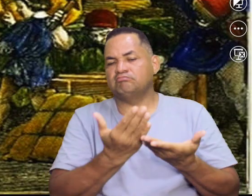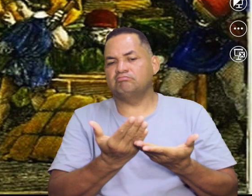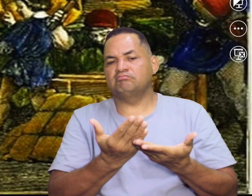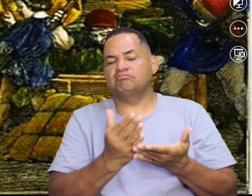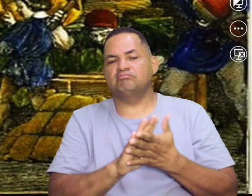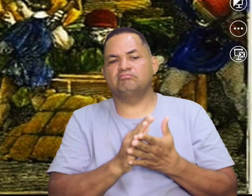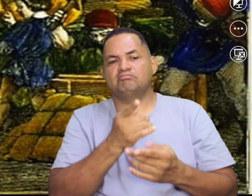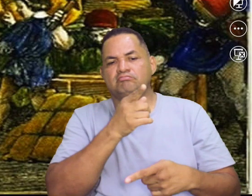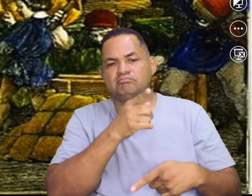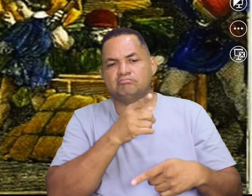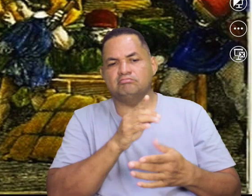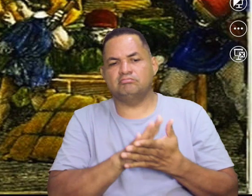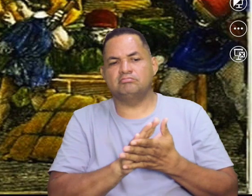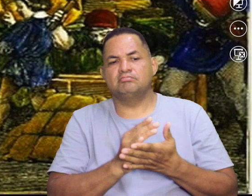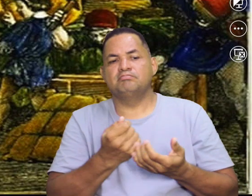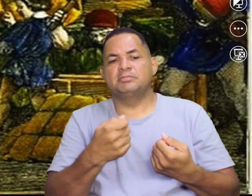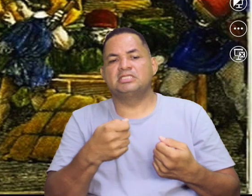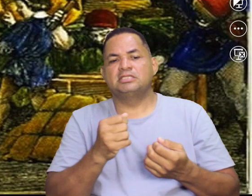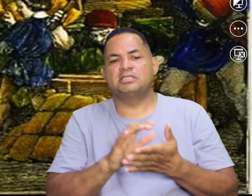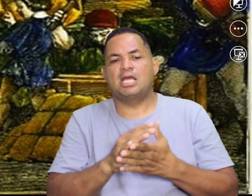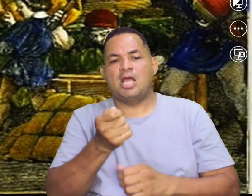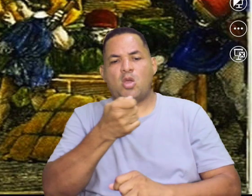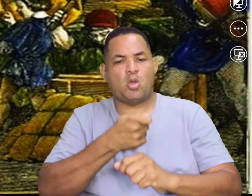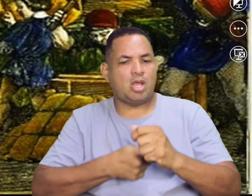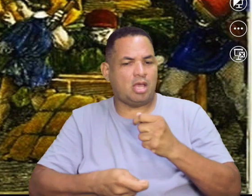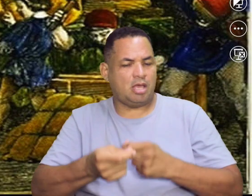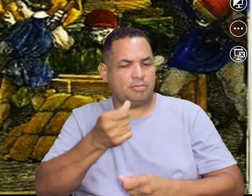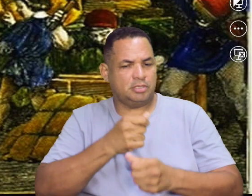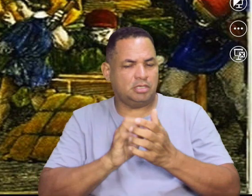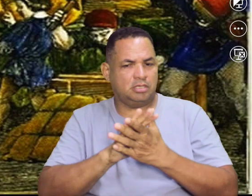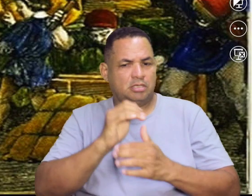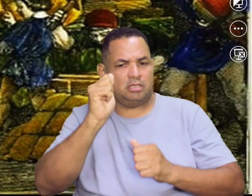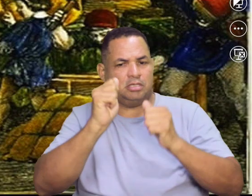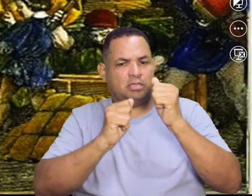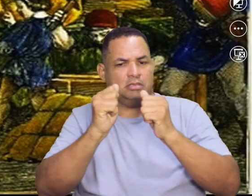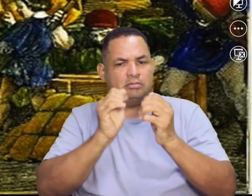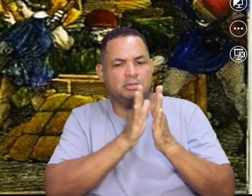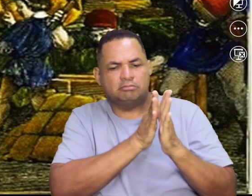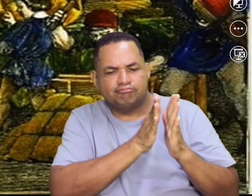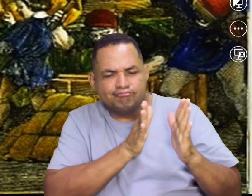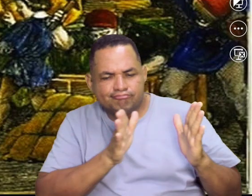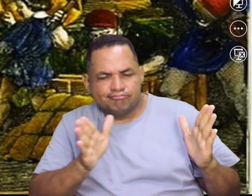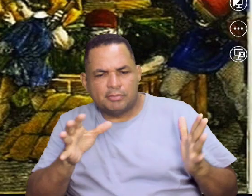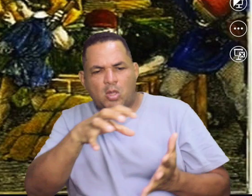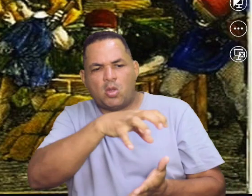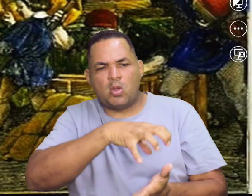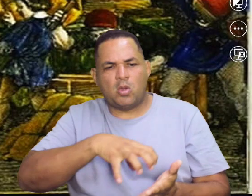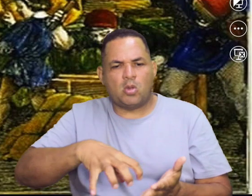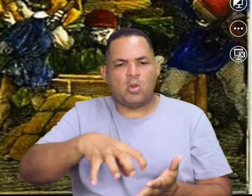passa pelo capitalismo industrial, se ela passa por essa revolução